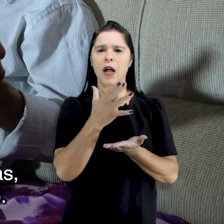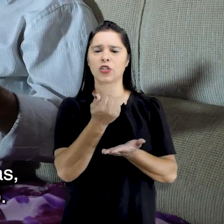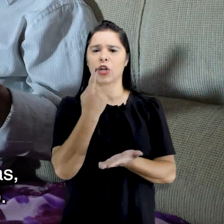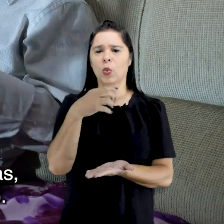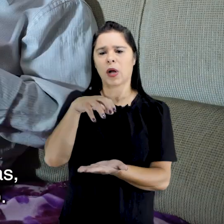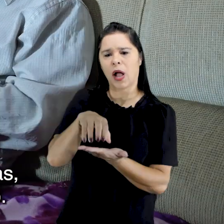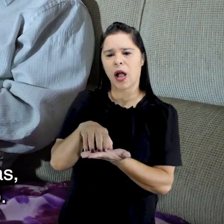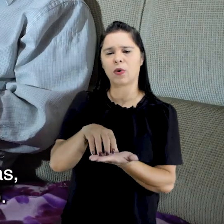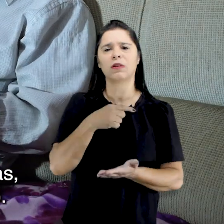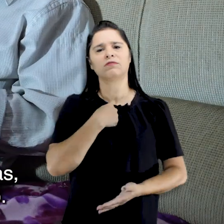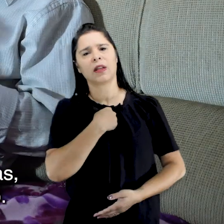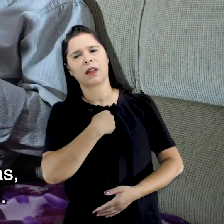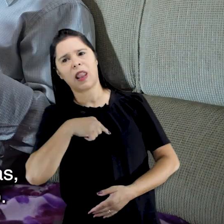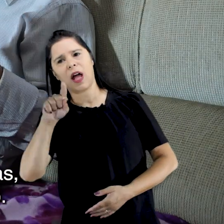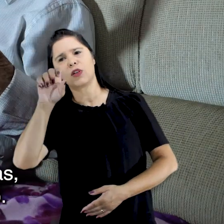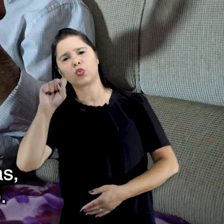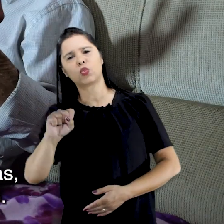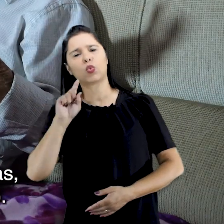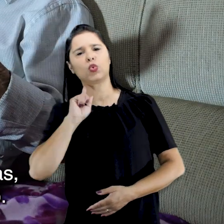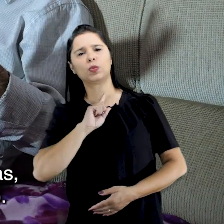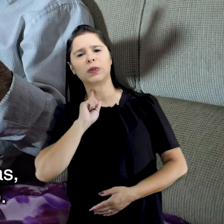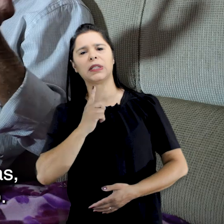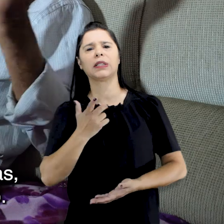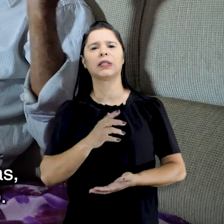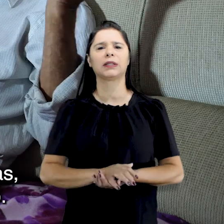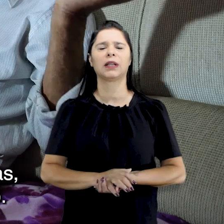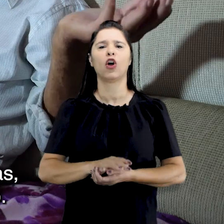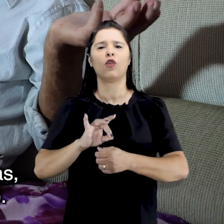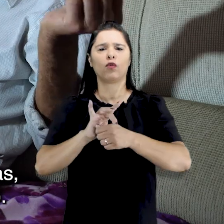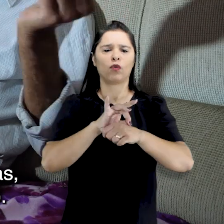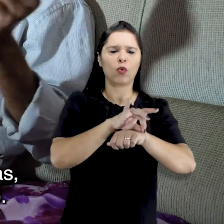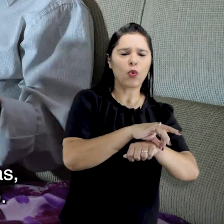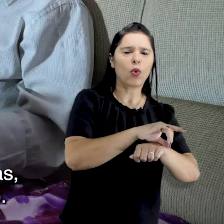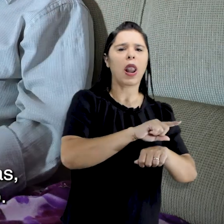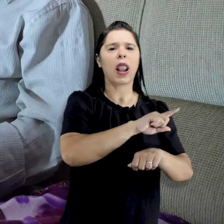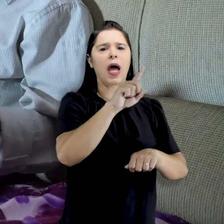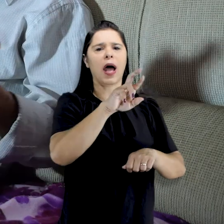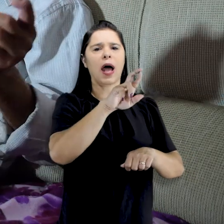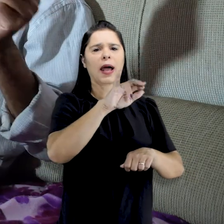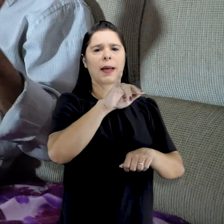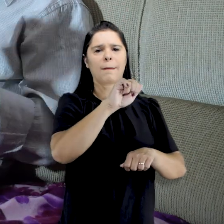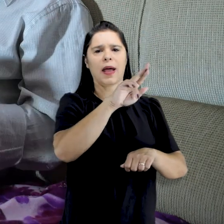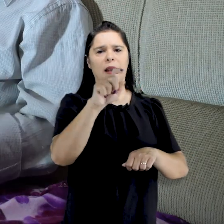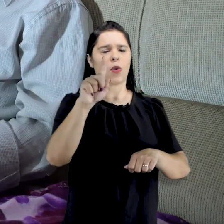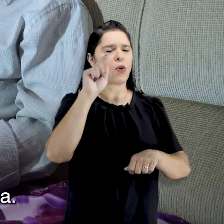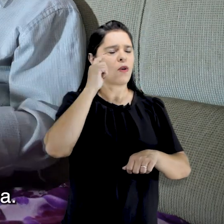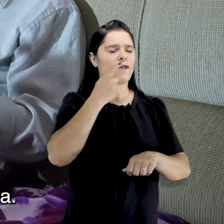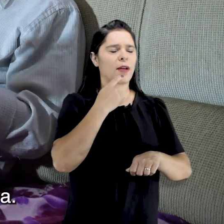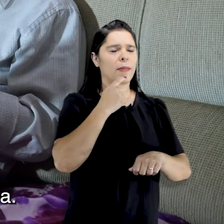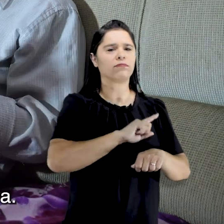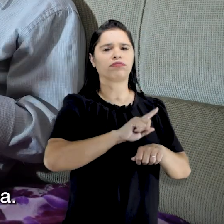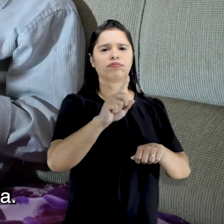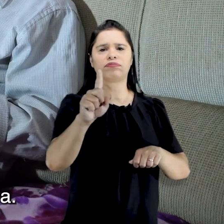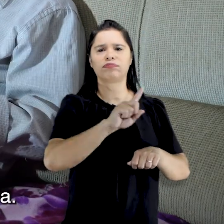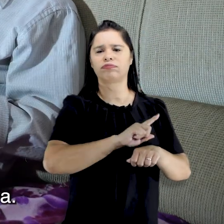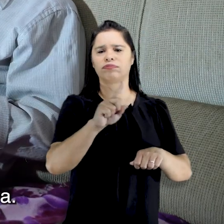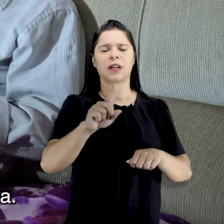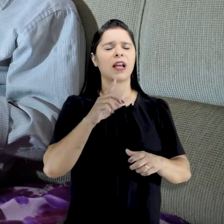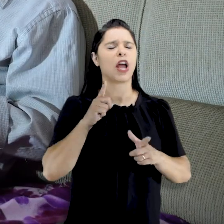viajava daqui para Garça de Minas, de Fumi para Ribeirão Vermelho, o trecho era esse. Tinha uma turma